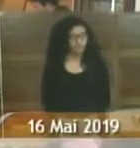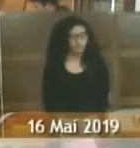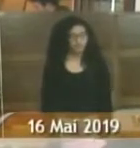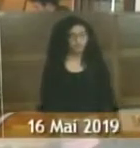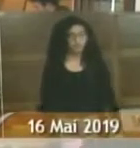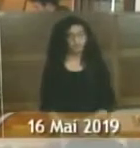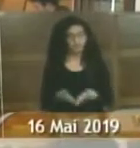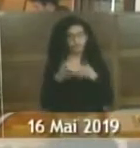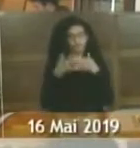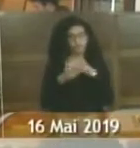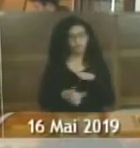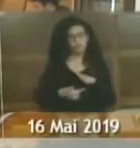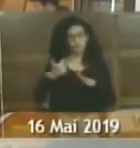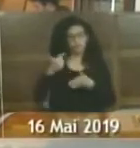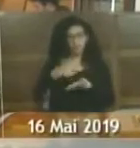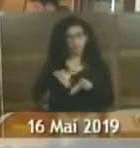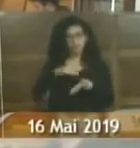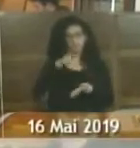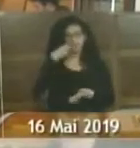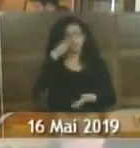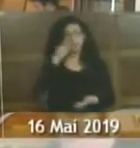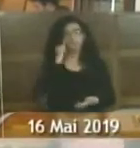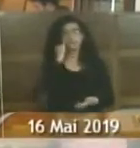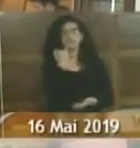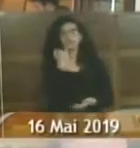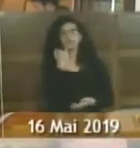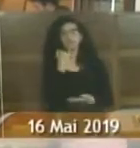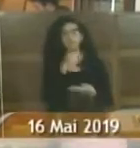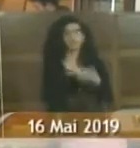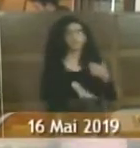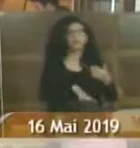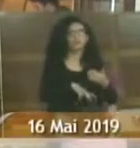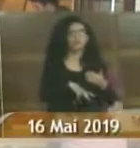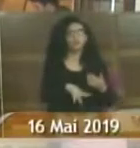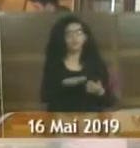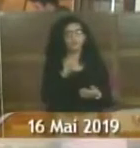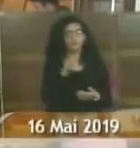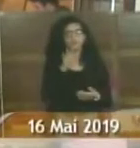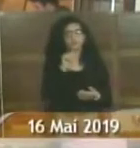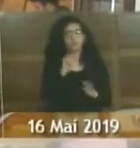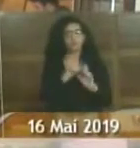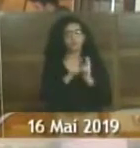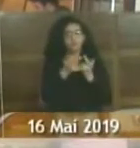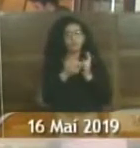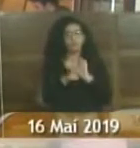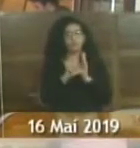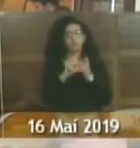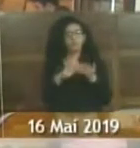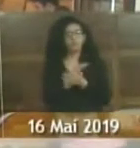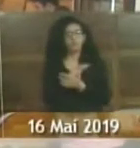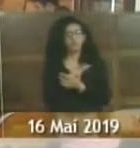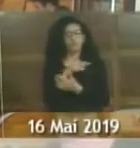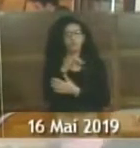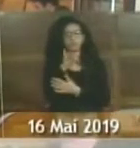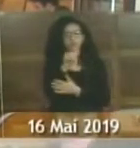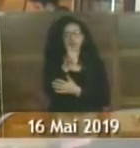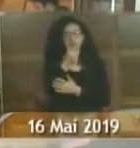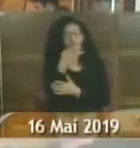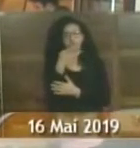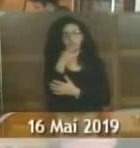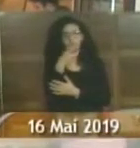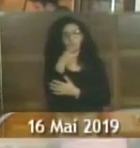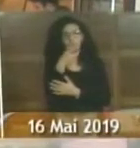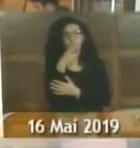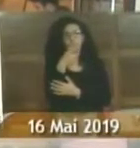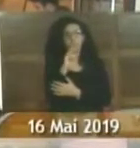Solicito à segunda secretária, vereadora Jane, que proceda à leitura da ata da sessão anterior, realizada no dia 14/5/2019.